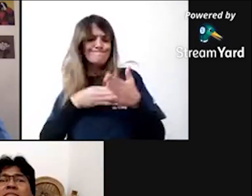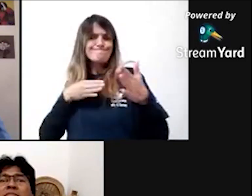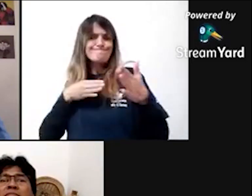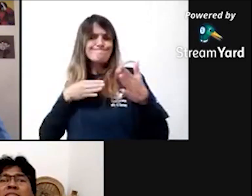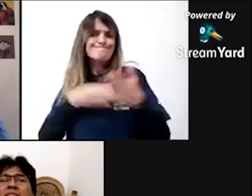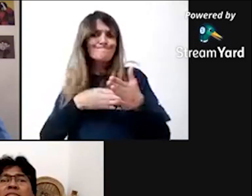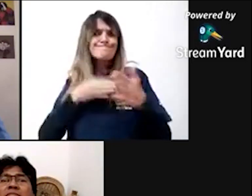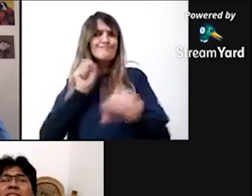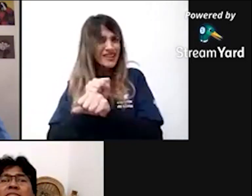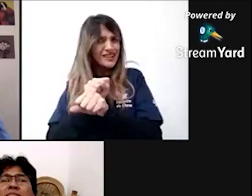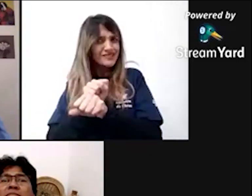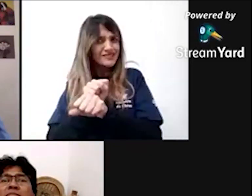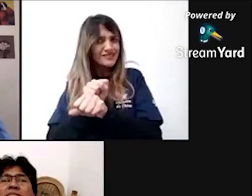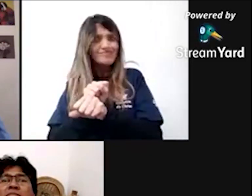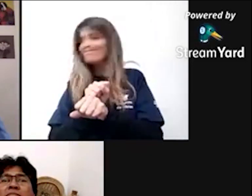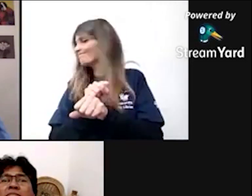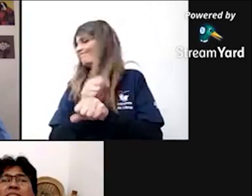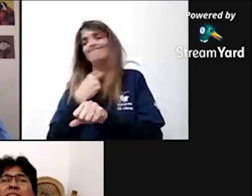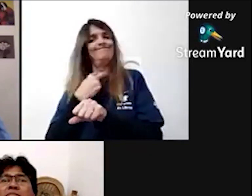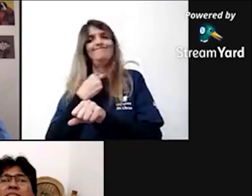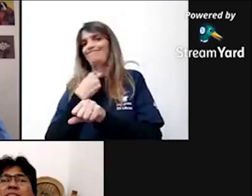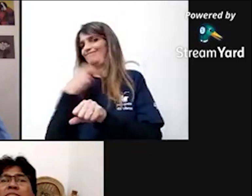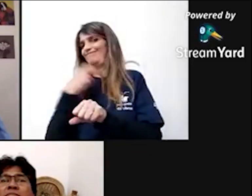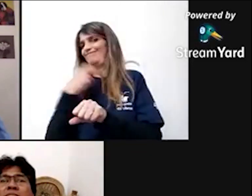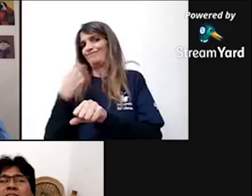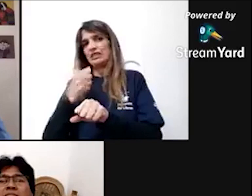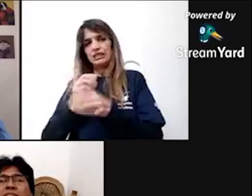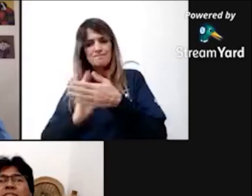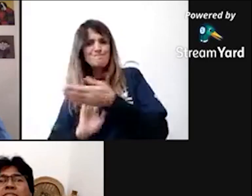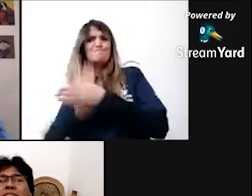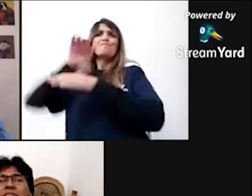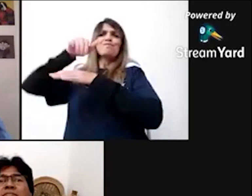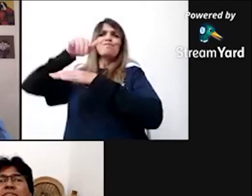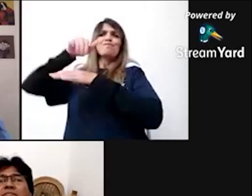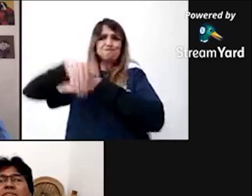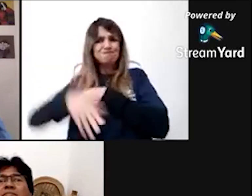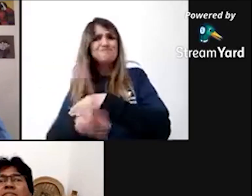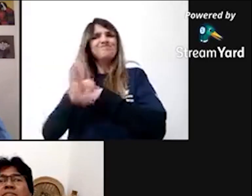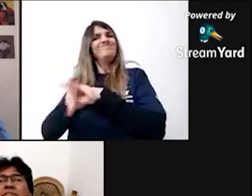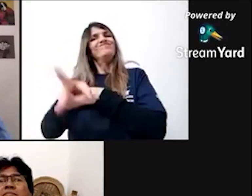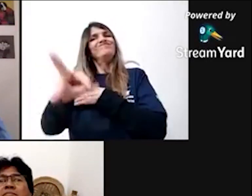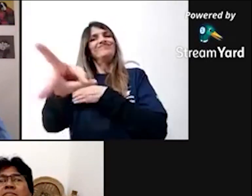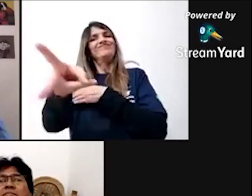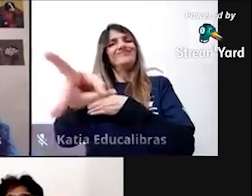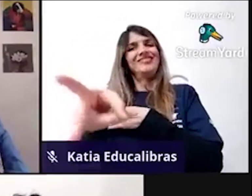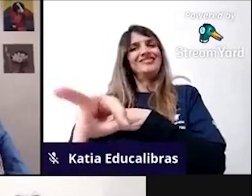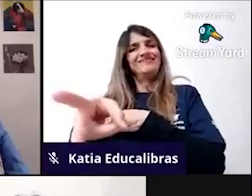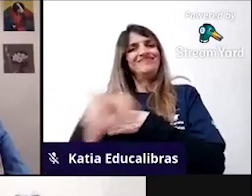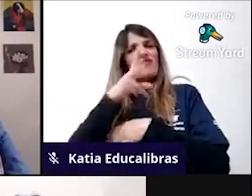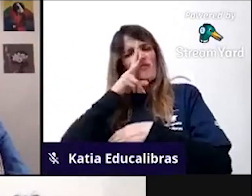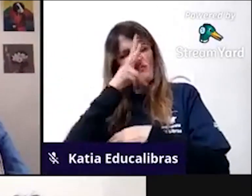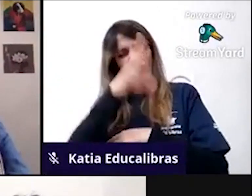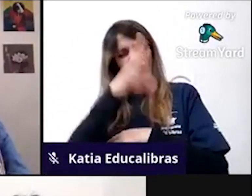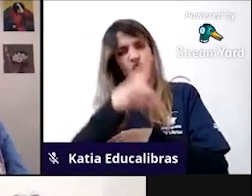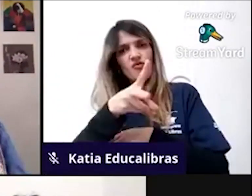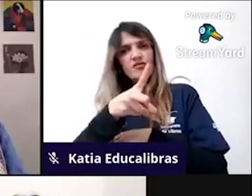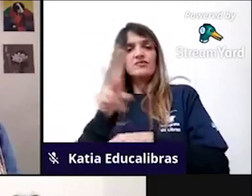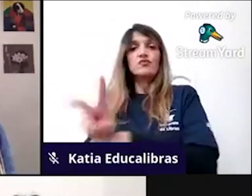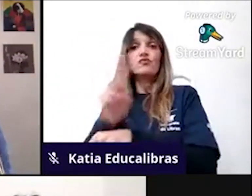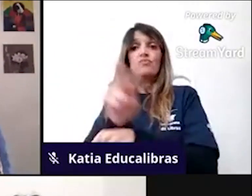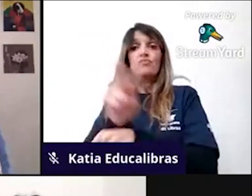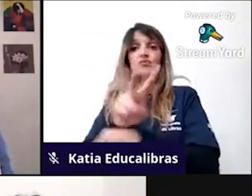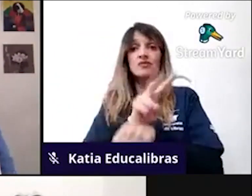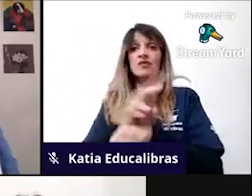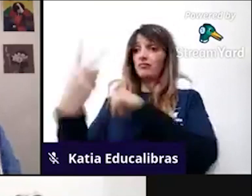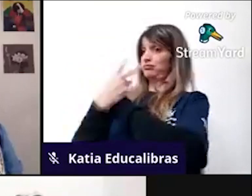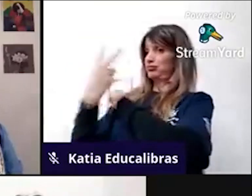seguir adiante. Nós temos que nos alimentar para termos mais força. Temos que cuidar da gente mesmo